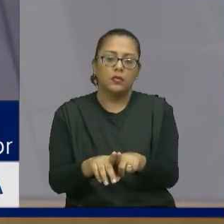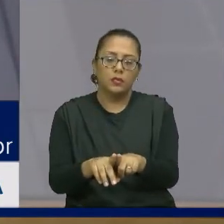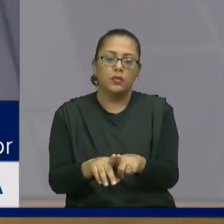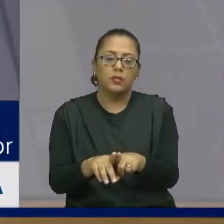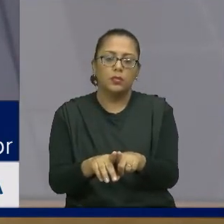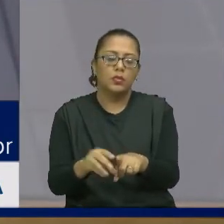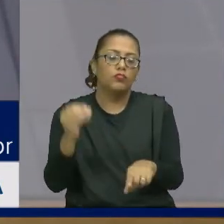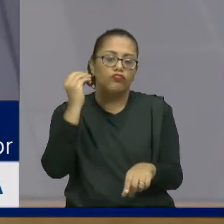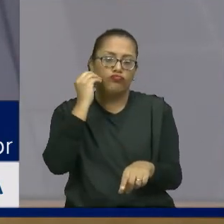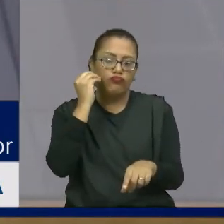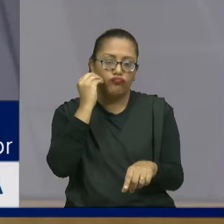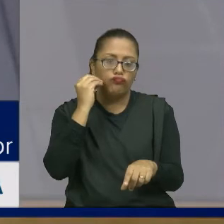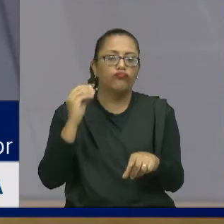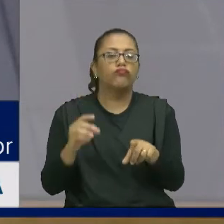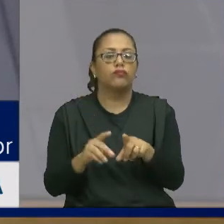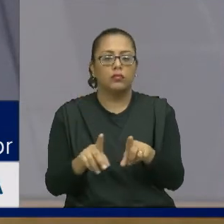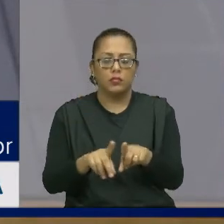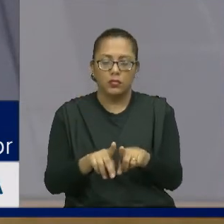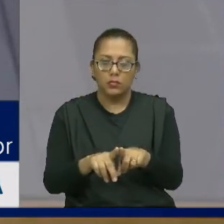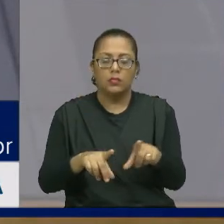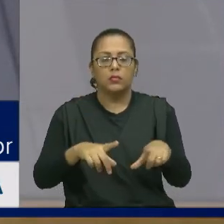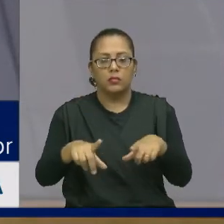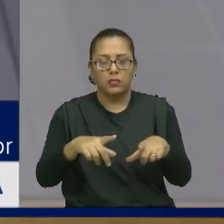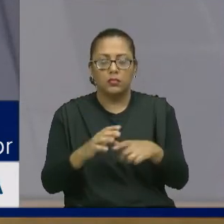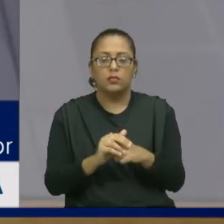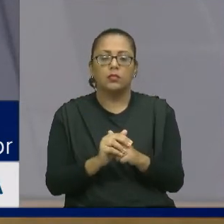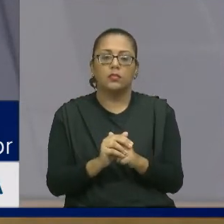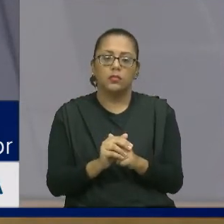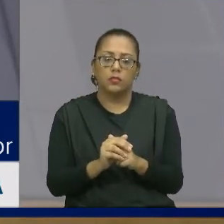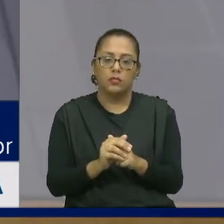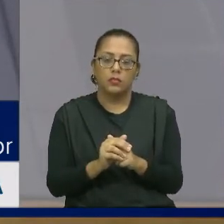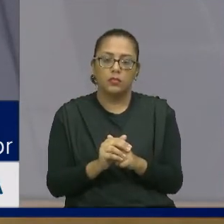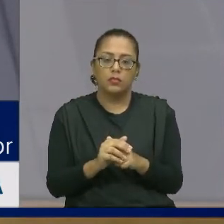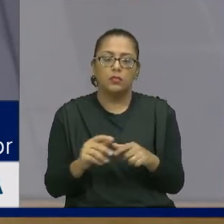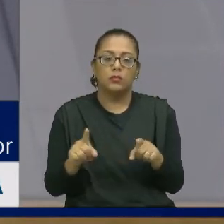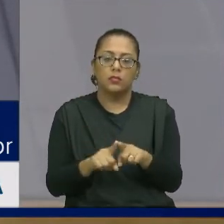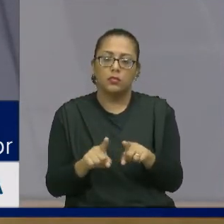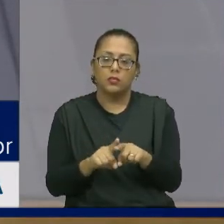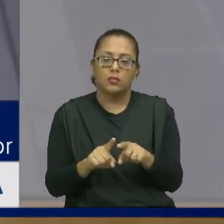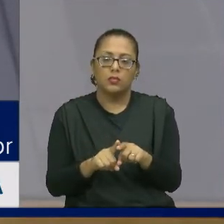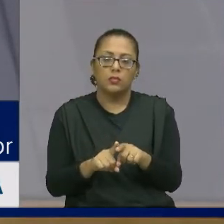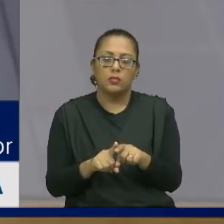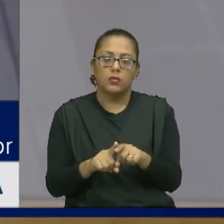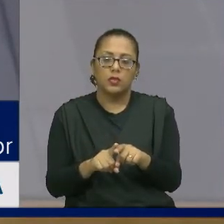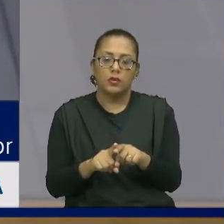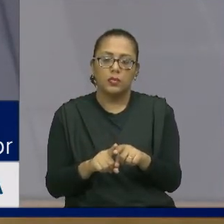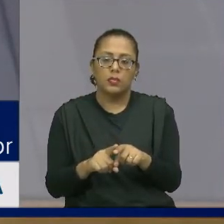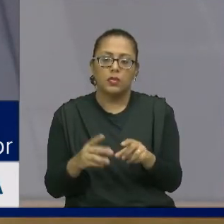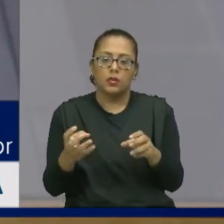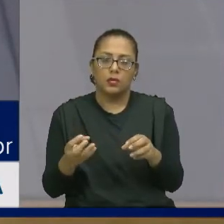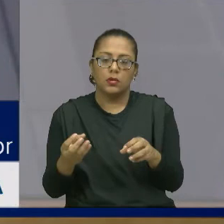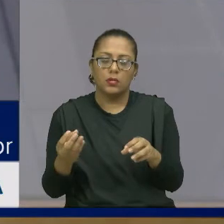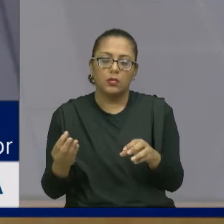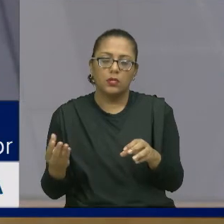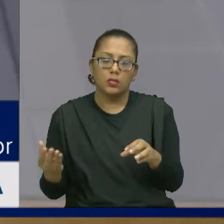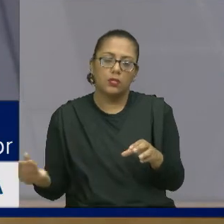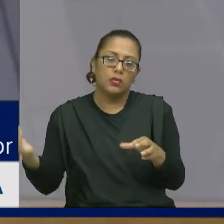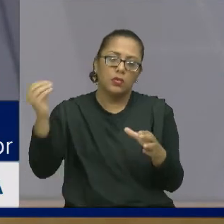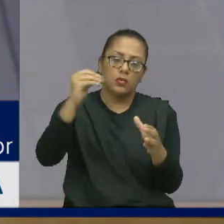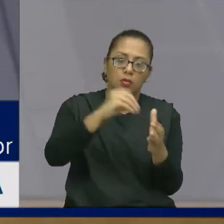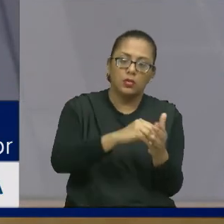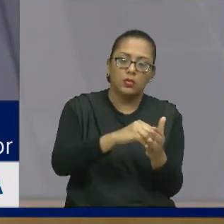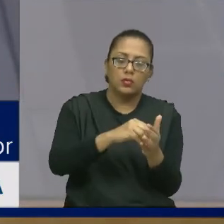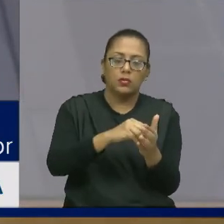na matéria tributária. E é necessário incluir um artigo que não permita conflitos de